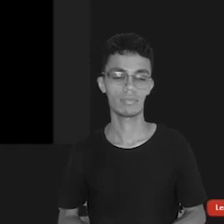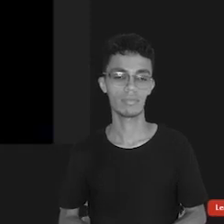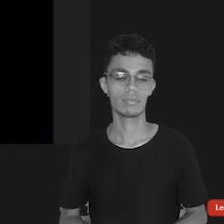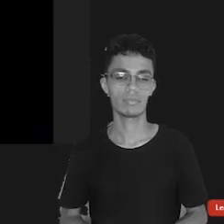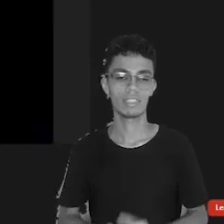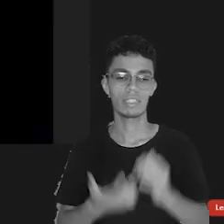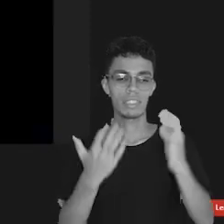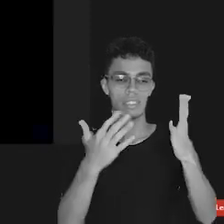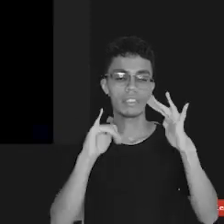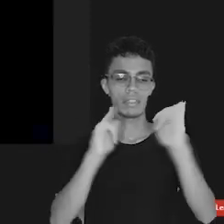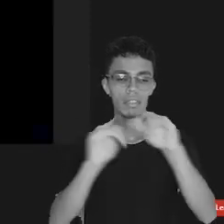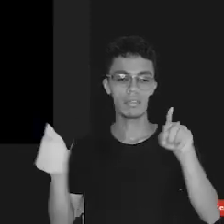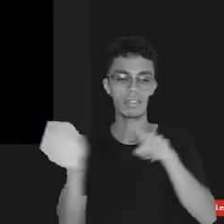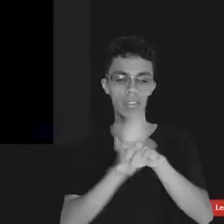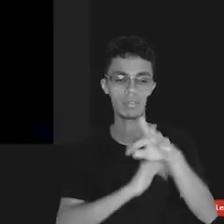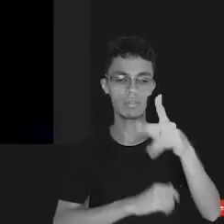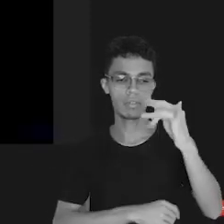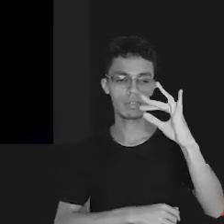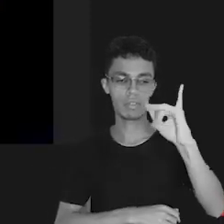perguntar para o Kiko